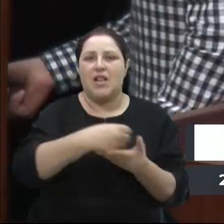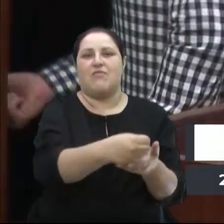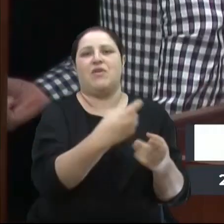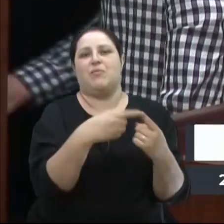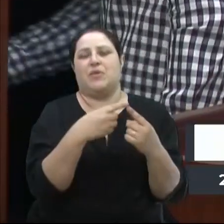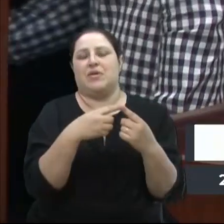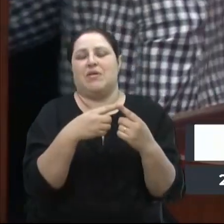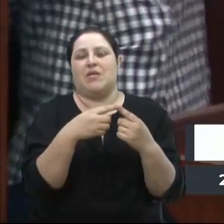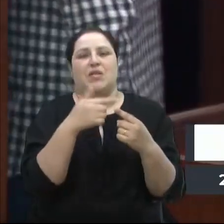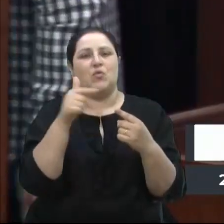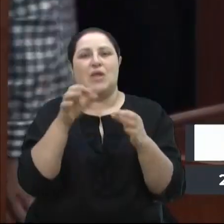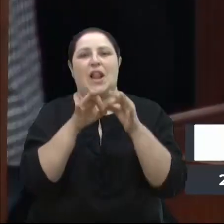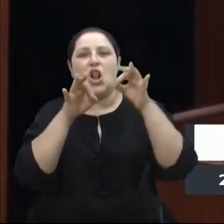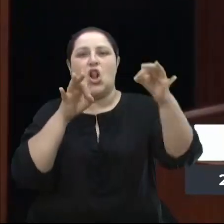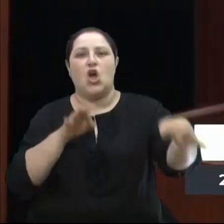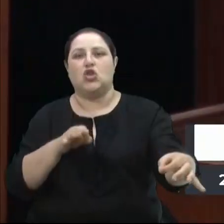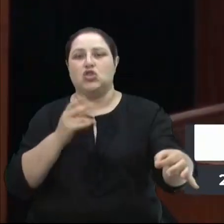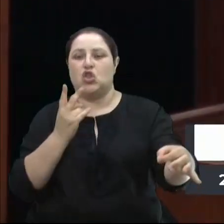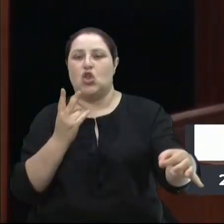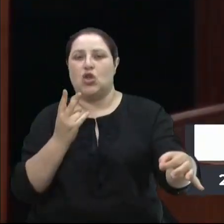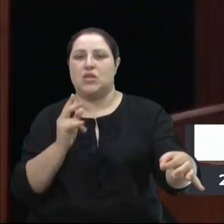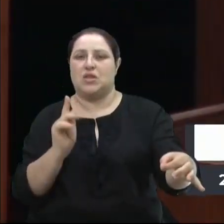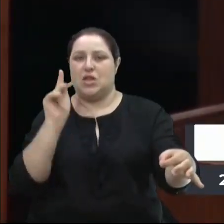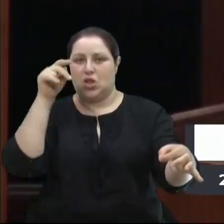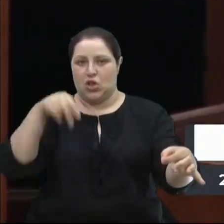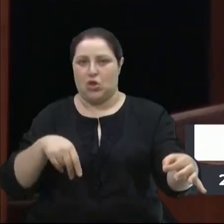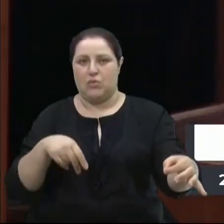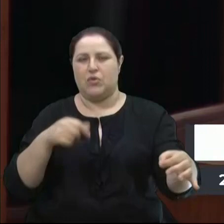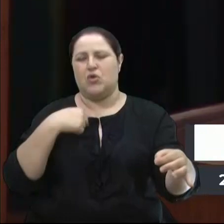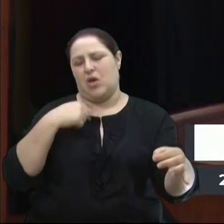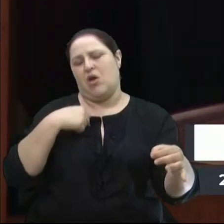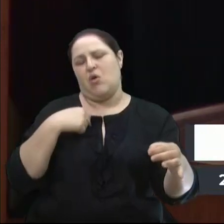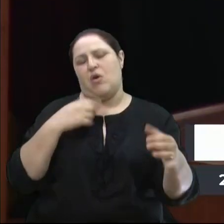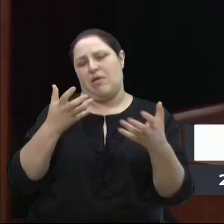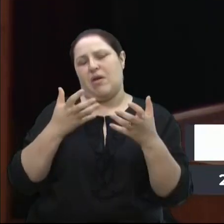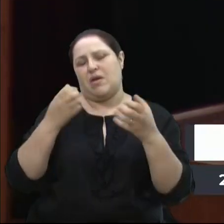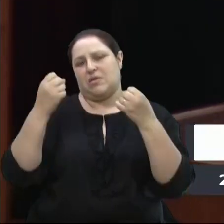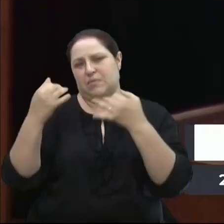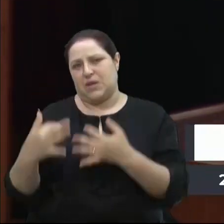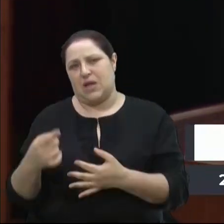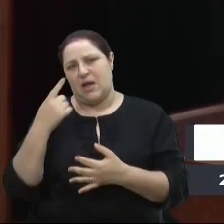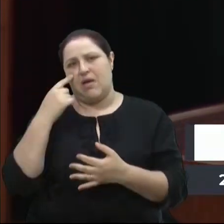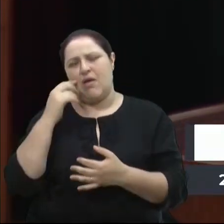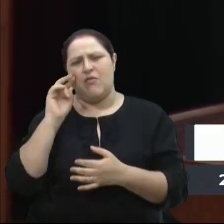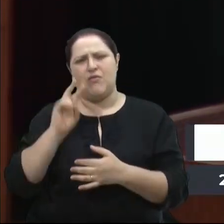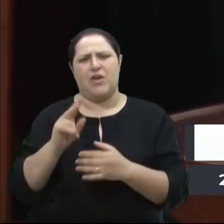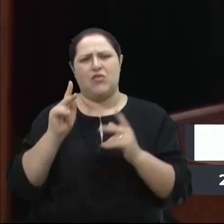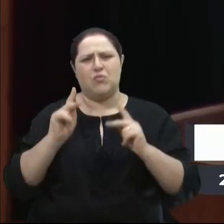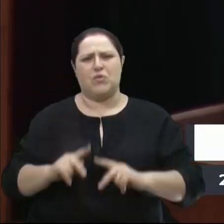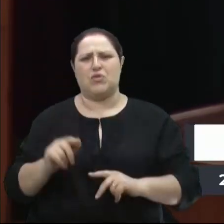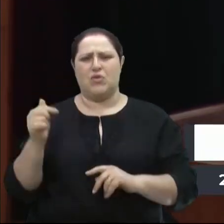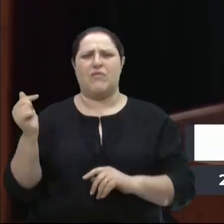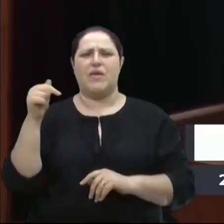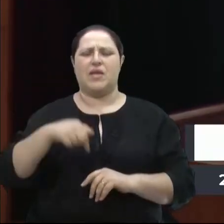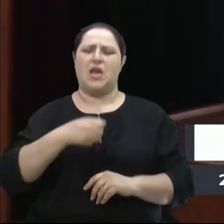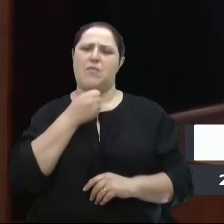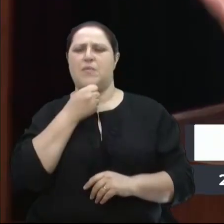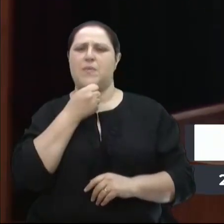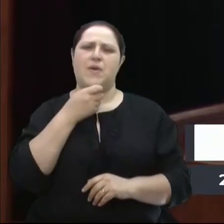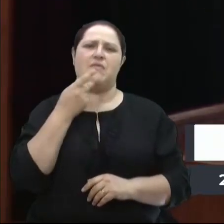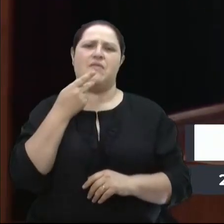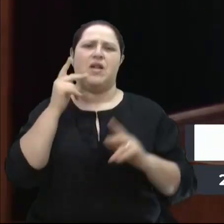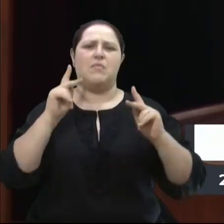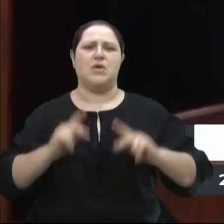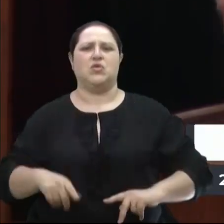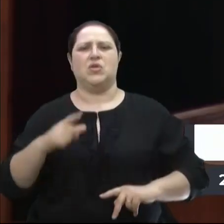Aonde é que eu quero chegar? Eu vejo muita gente aqui que vem aqui no microfone arrotar e dizer o seguinte, porque a